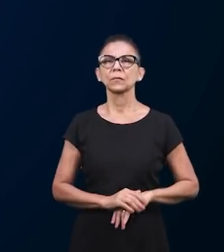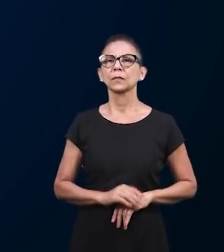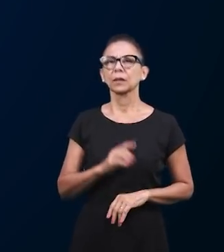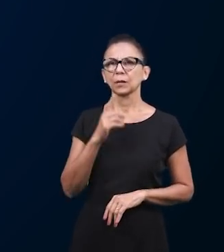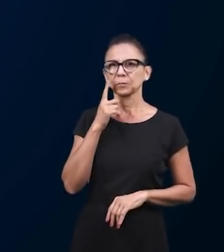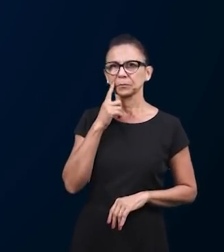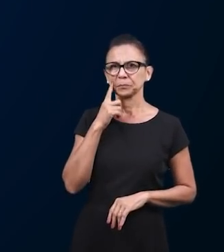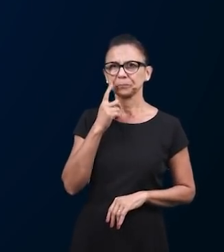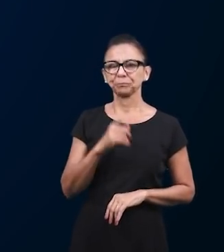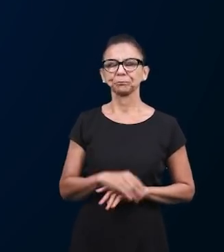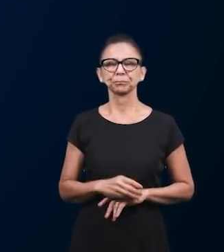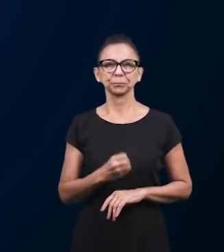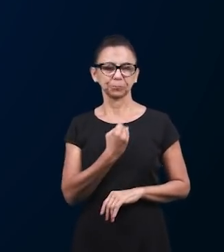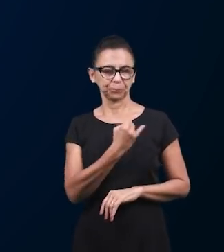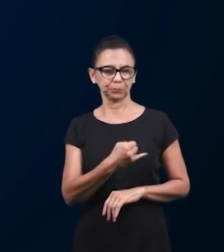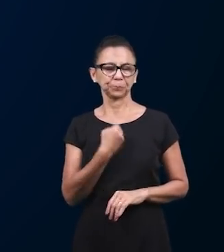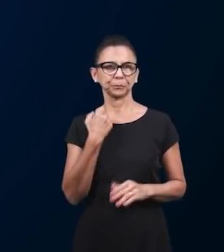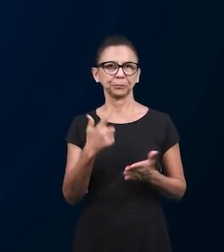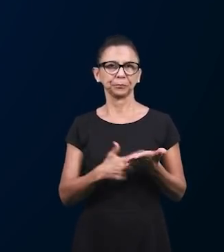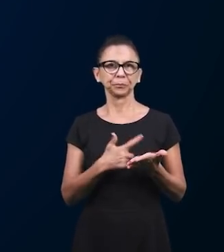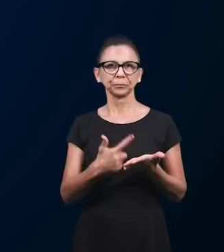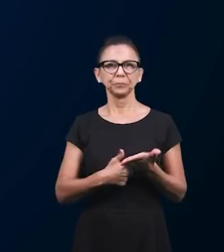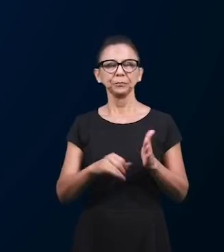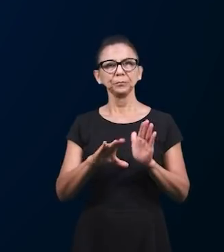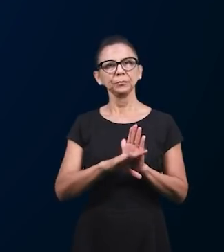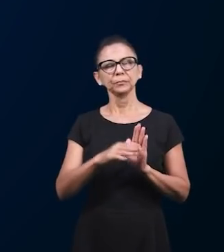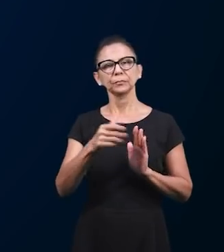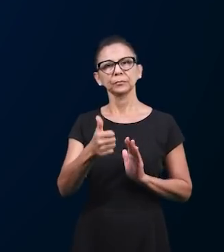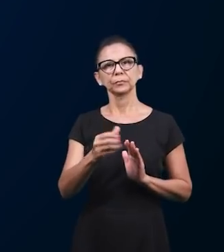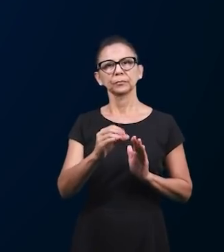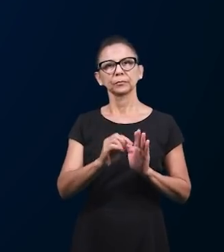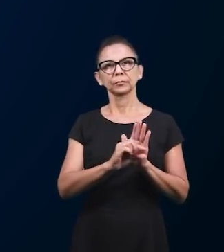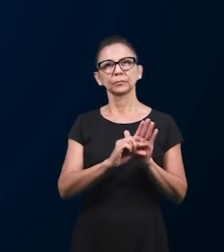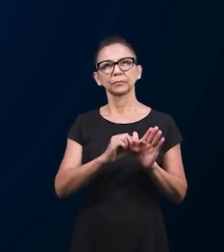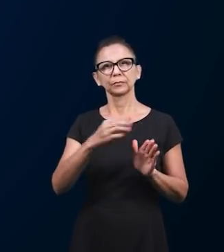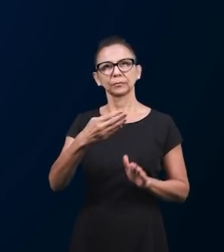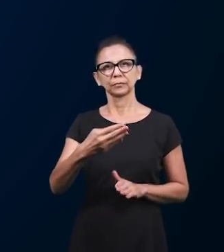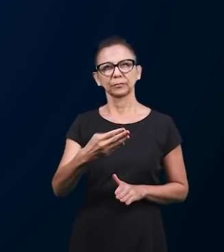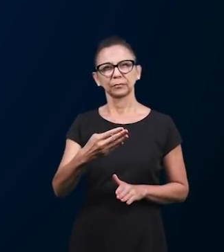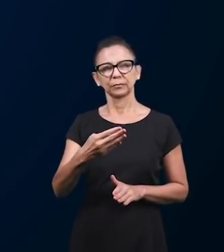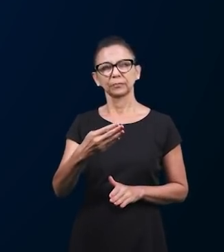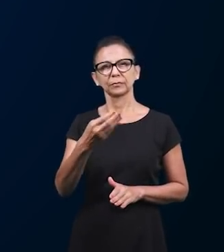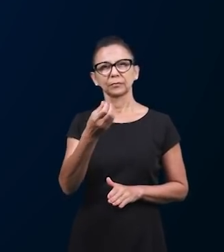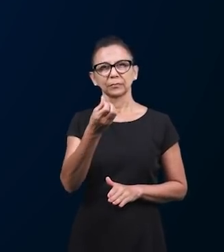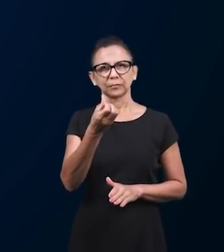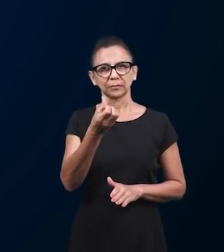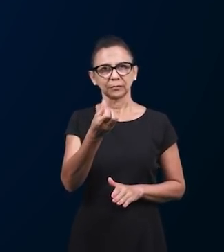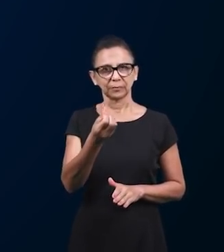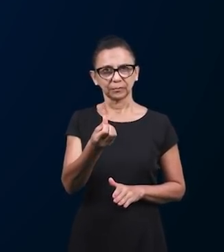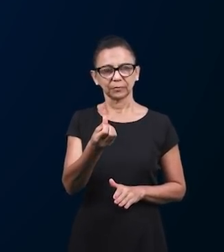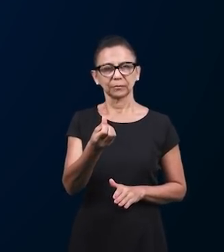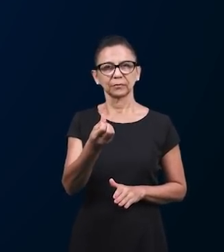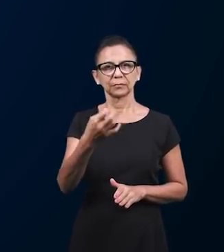Nós podemos ver no livro de João, no capítulo 10, no versículo